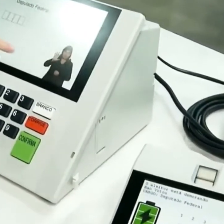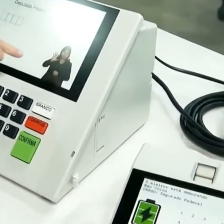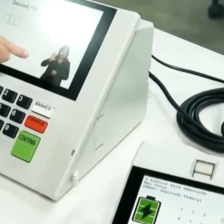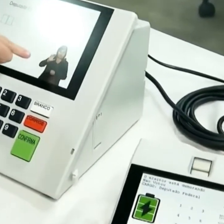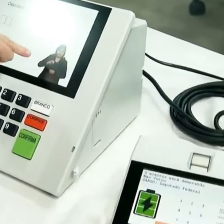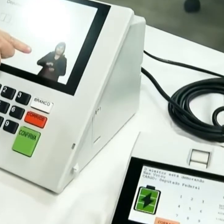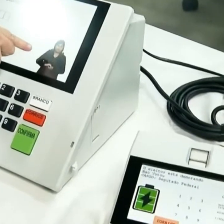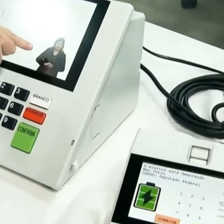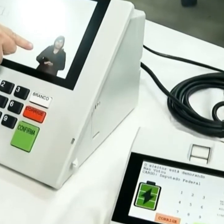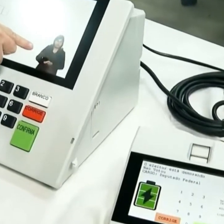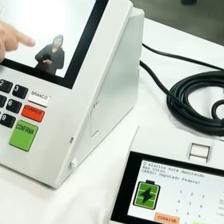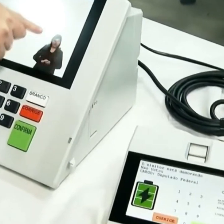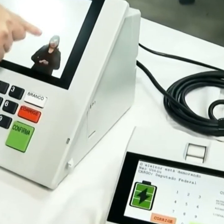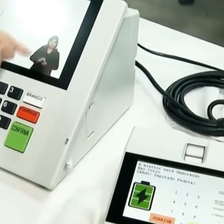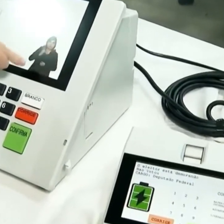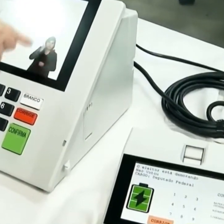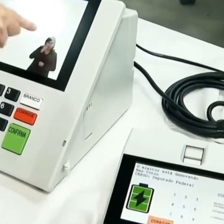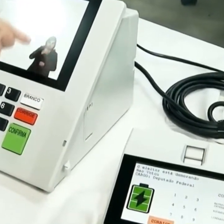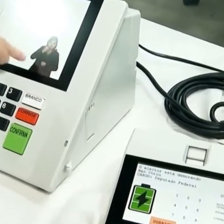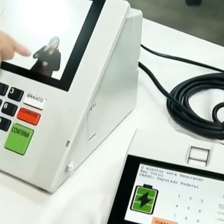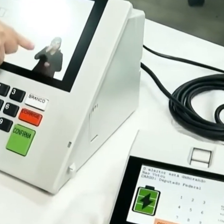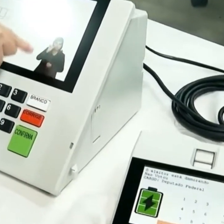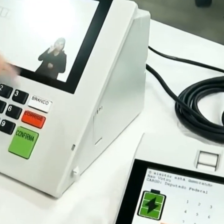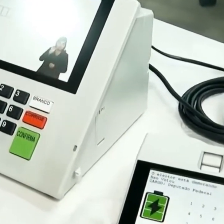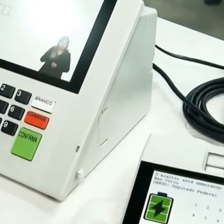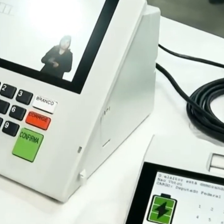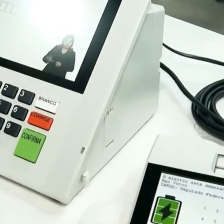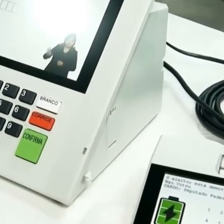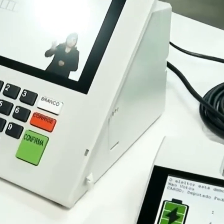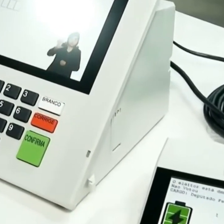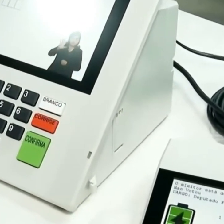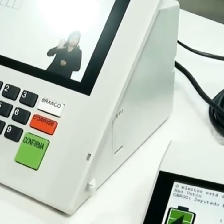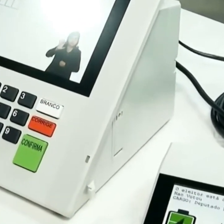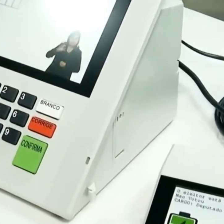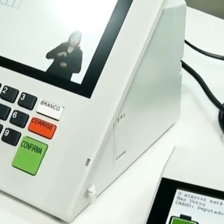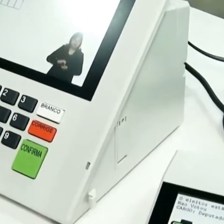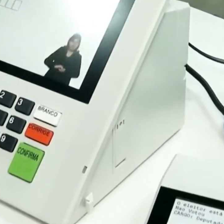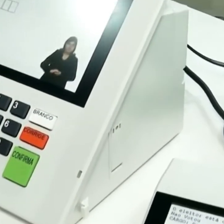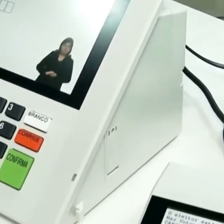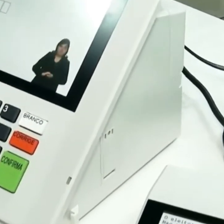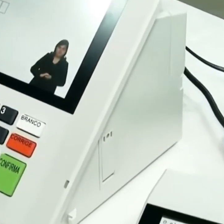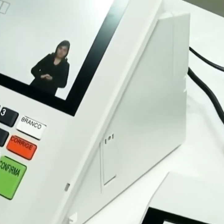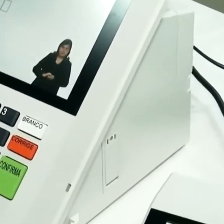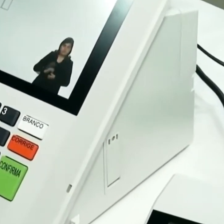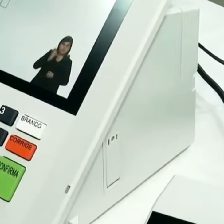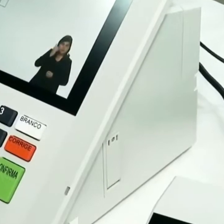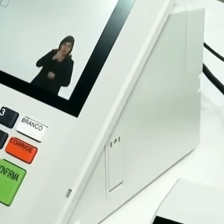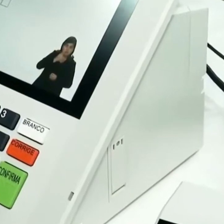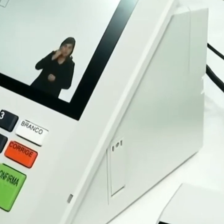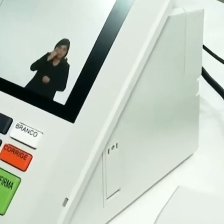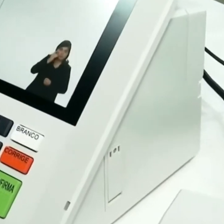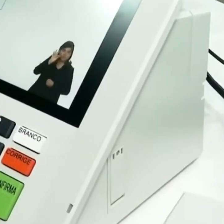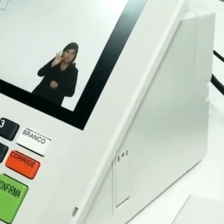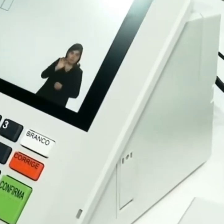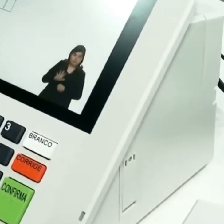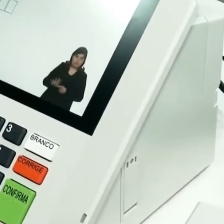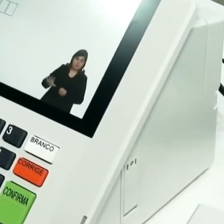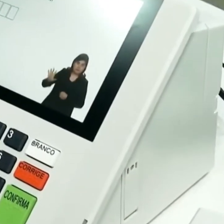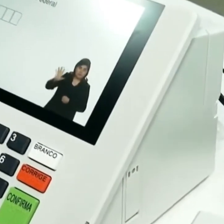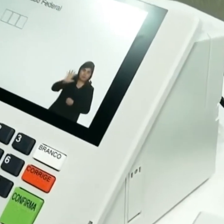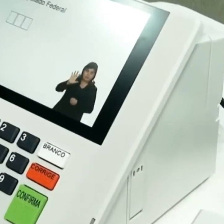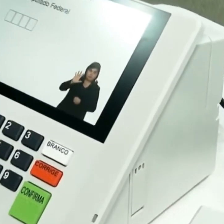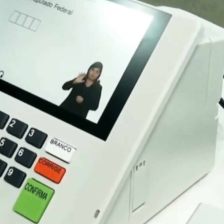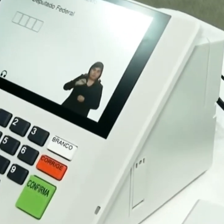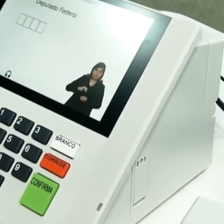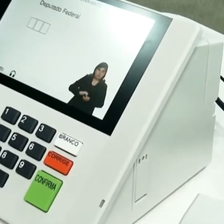tá e o que não tinha era aqui ó intérprete de libras mas no caso do áudio vamos até mostrar né a